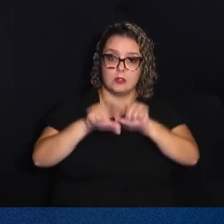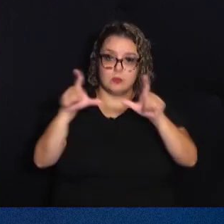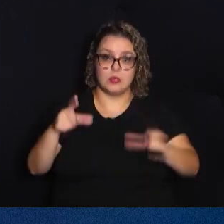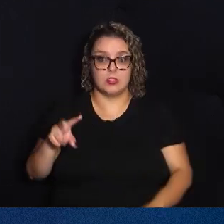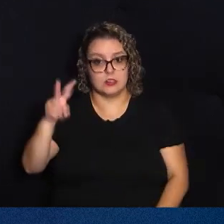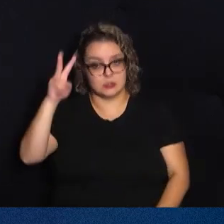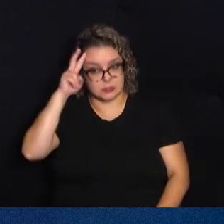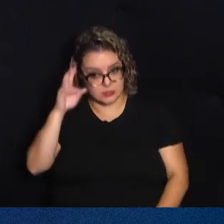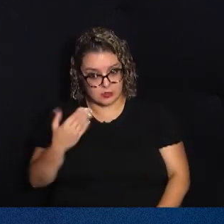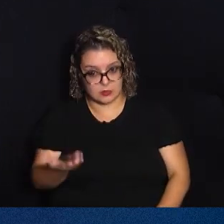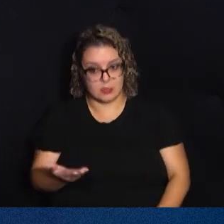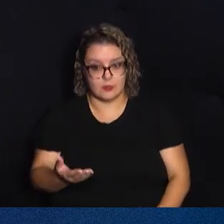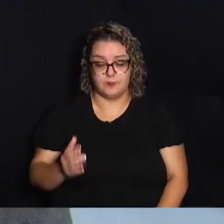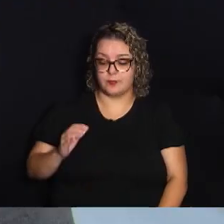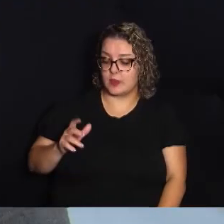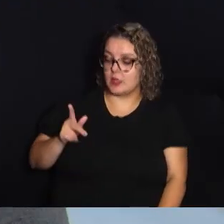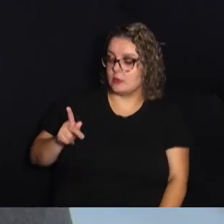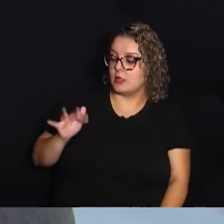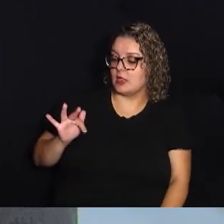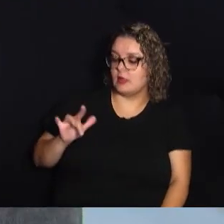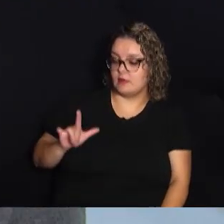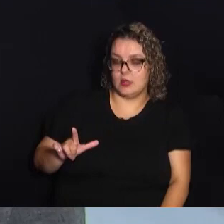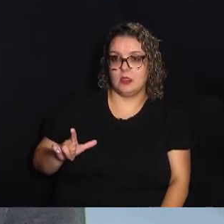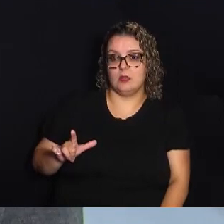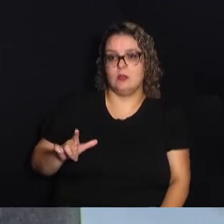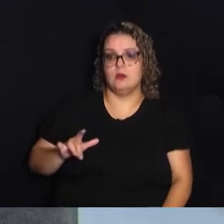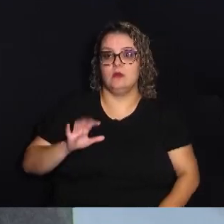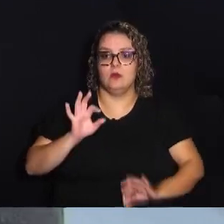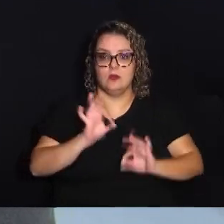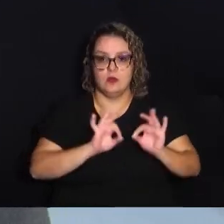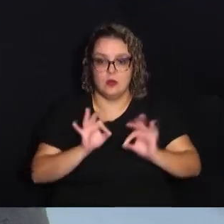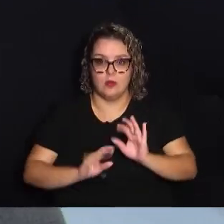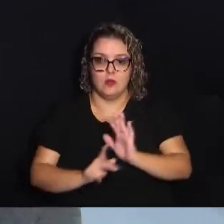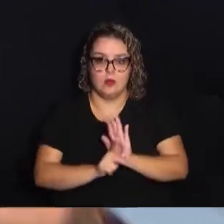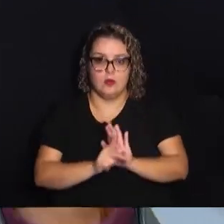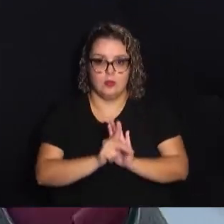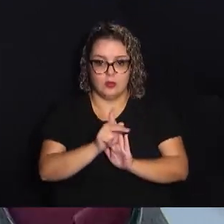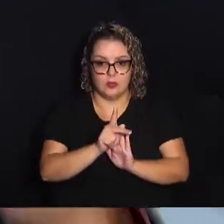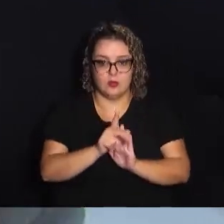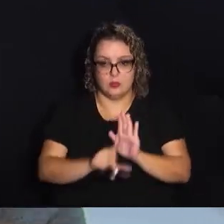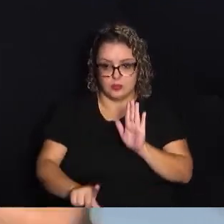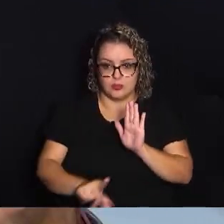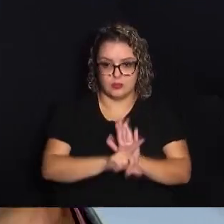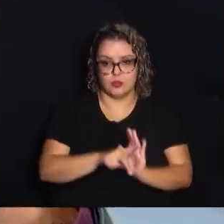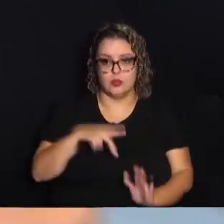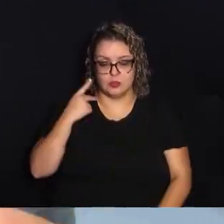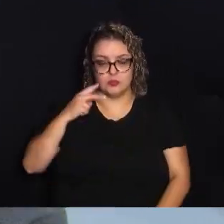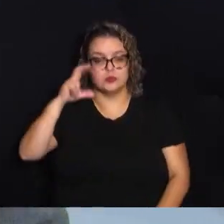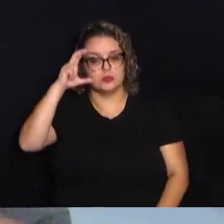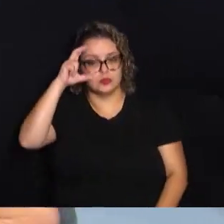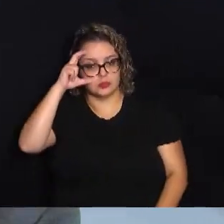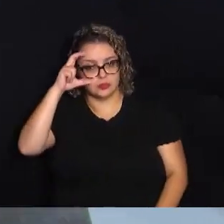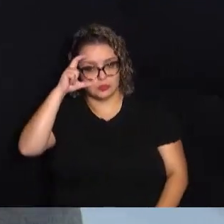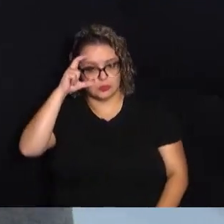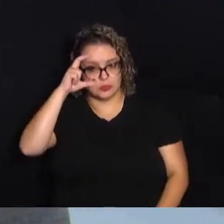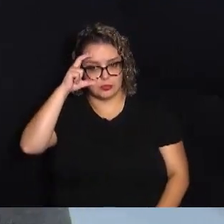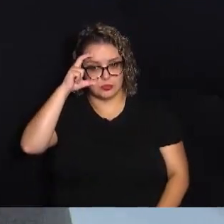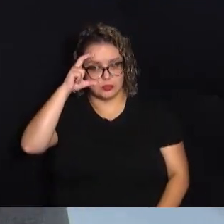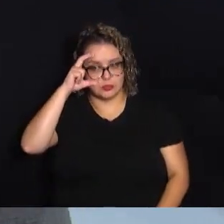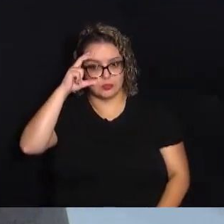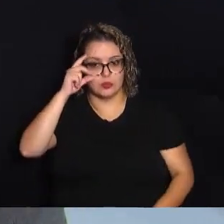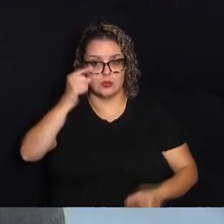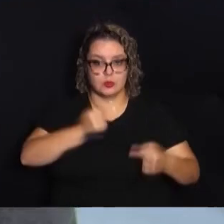segundas-feiras subsequentes a CPFL foi projeto até de um projeto de lei do vereador